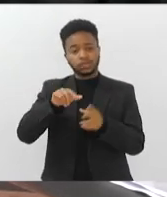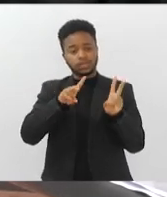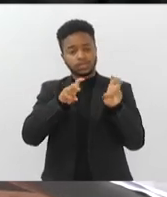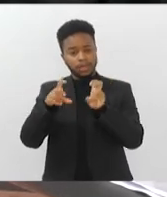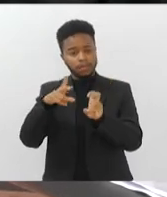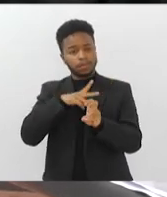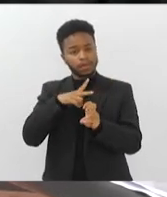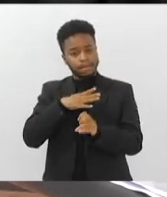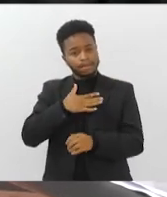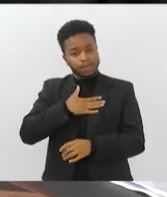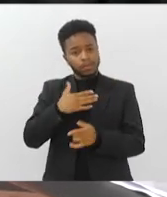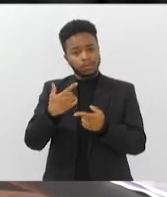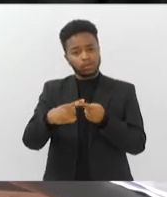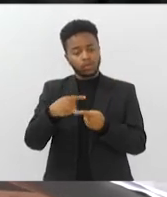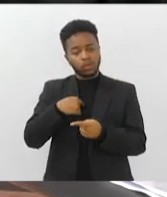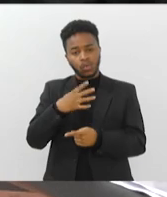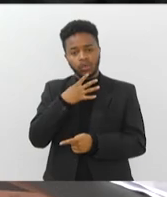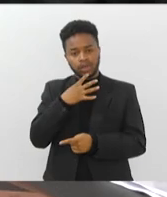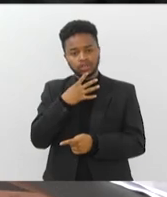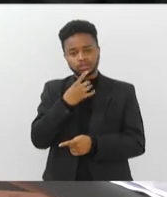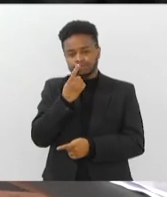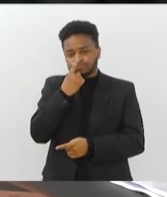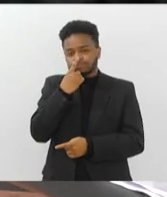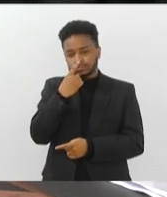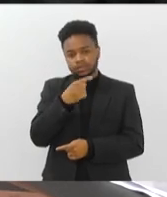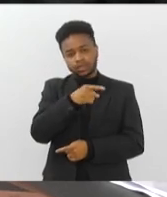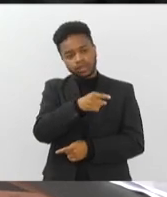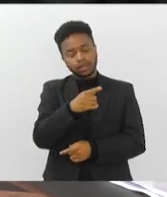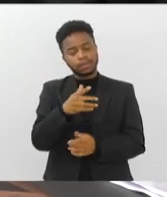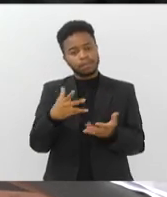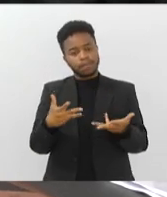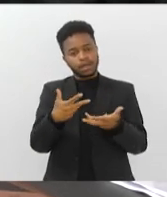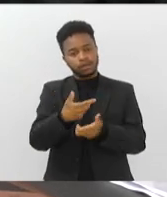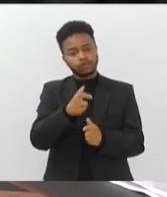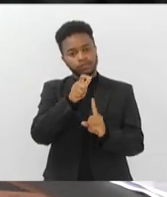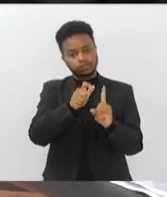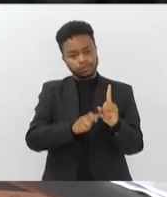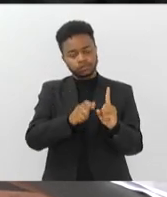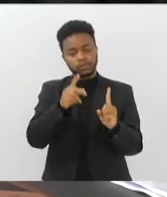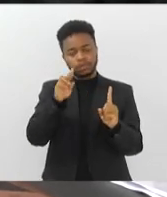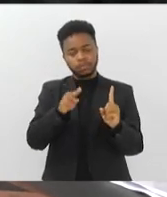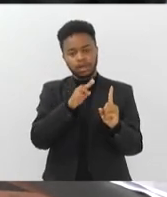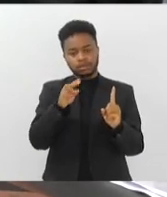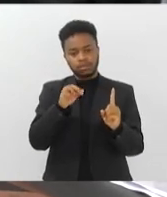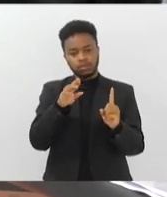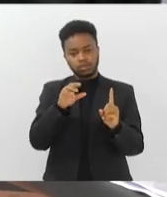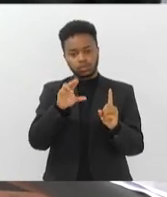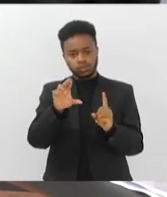do envolvimento que eu tive com essa maravilhosa figura que é o padre Bruno.